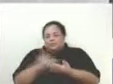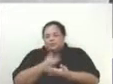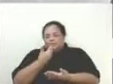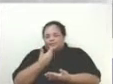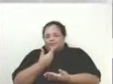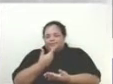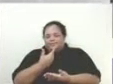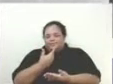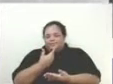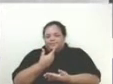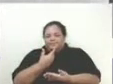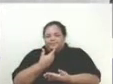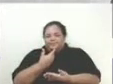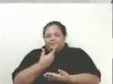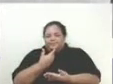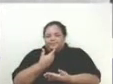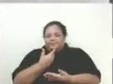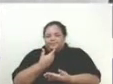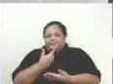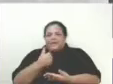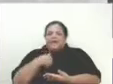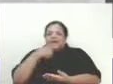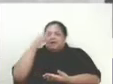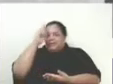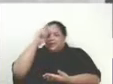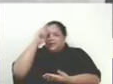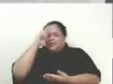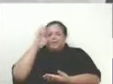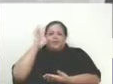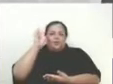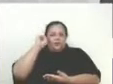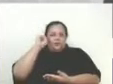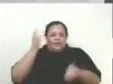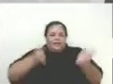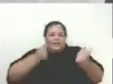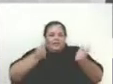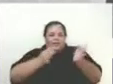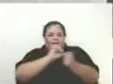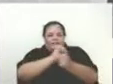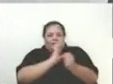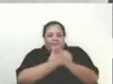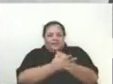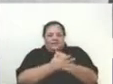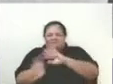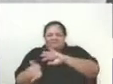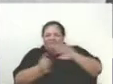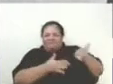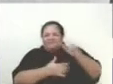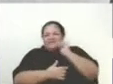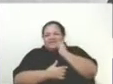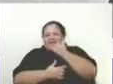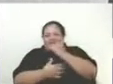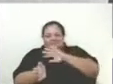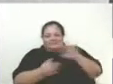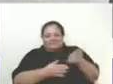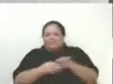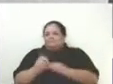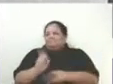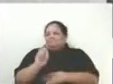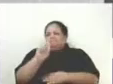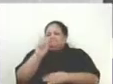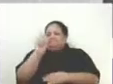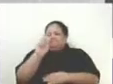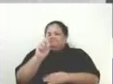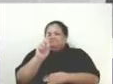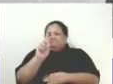Talvez não, eu lembro de ter ouvido, durante a pandemia, vamos deixar a ciência de lado, jamais. A ciência tem que ser colocada sempre